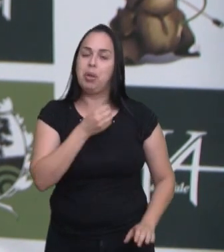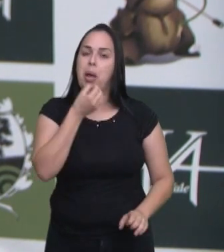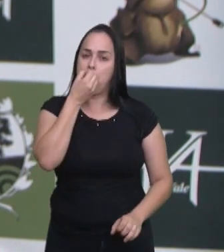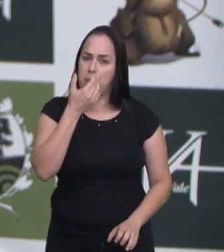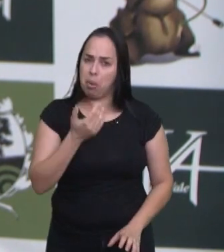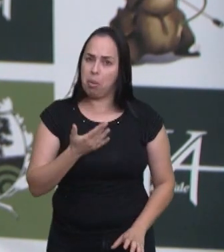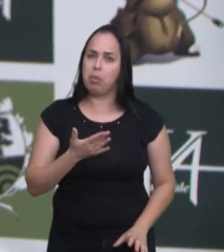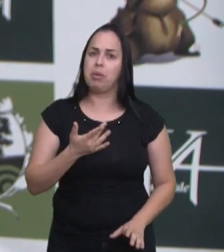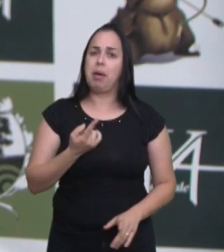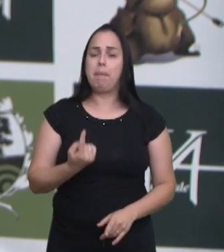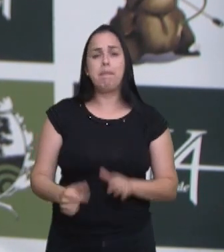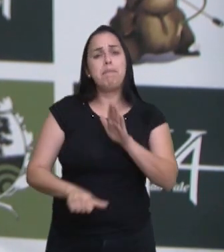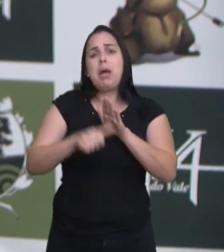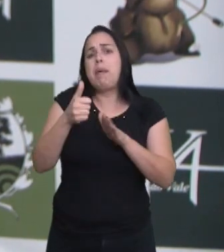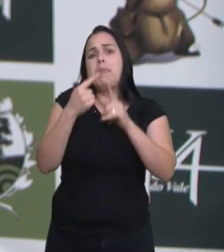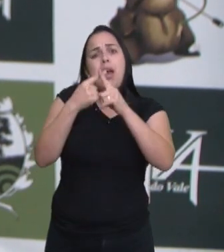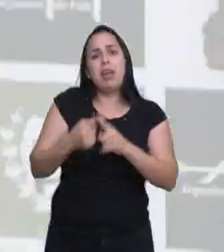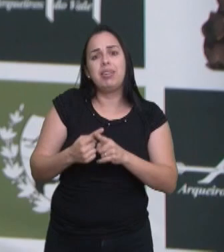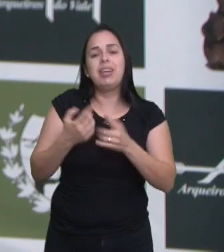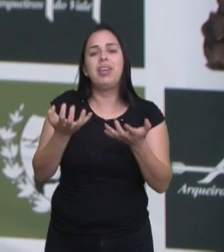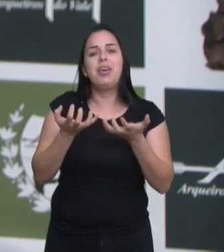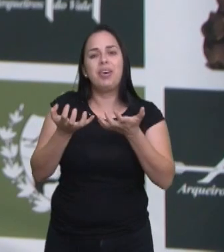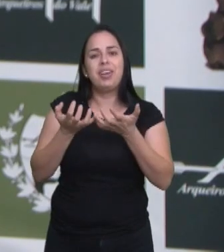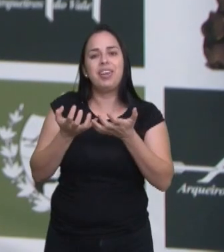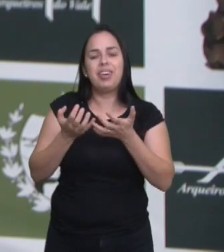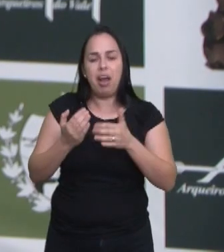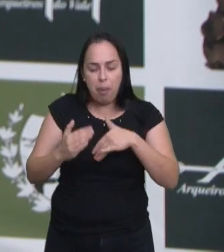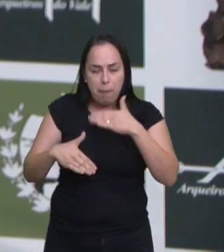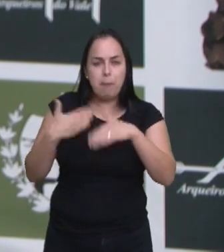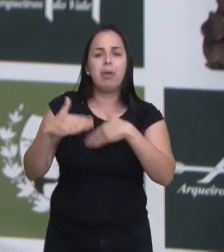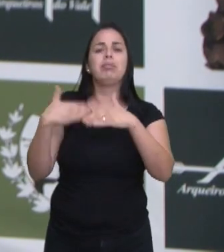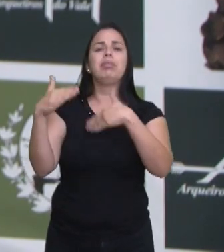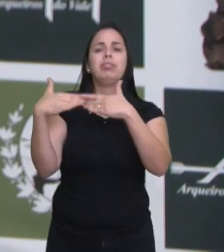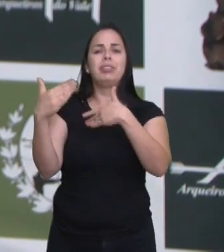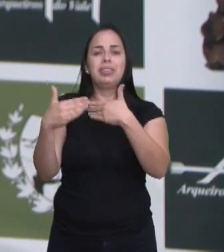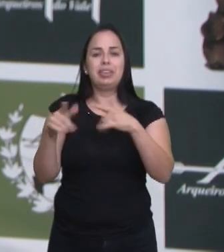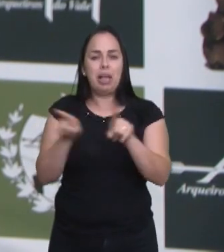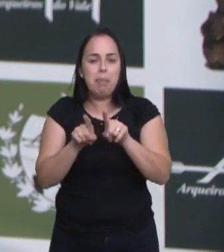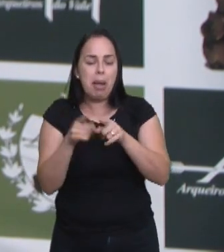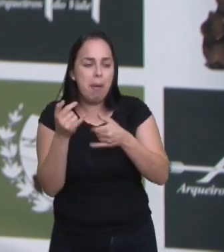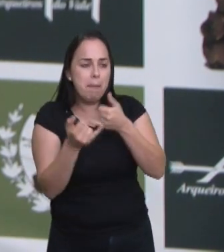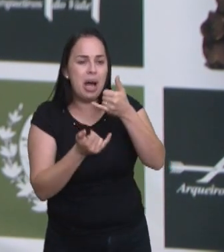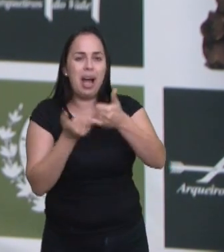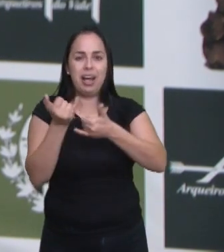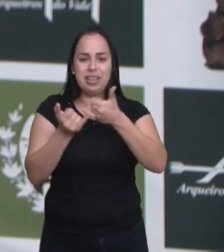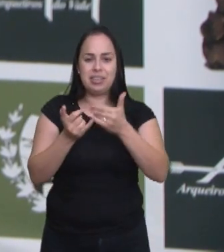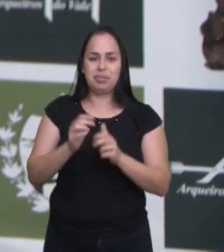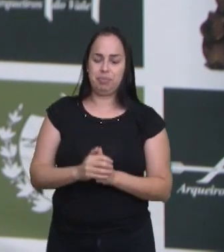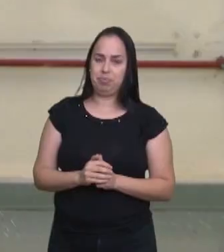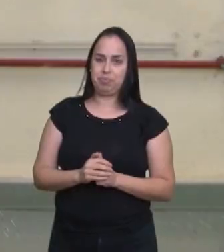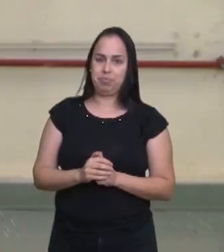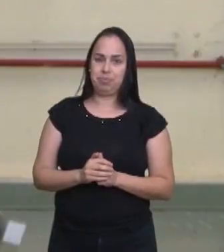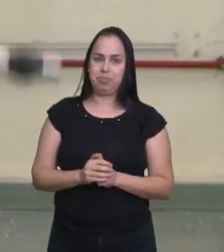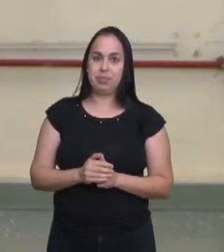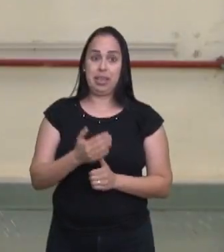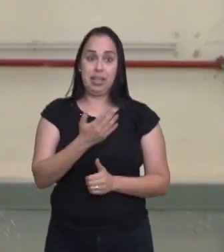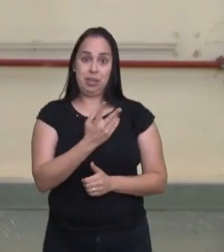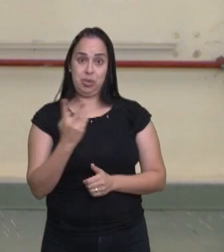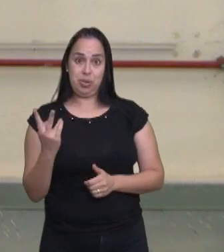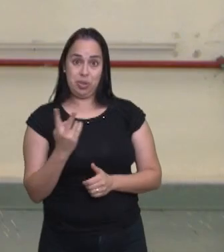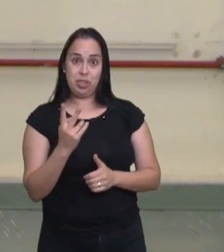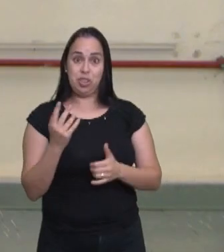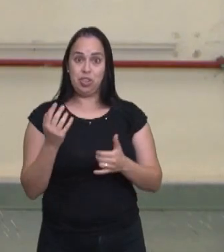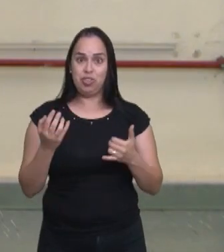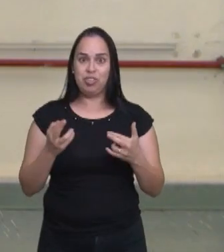boa até para a primeira competição. Espero fazer pontuações maiores, me divertir, assim. E a diferença